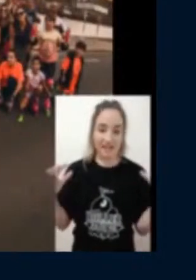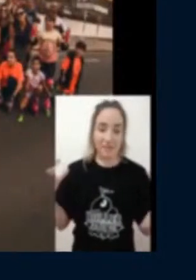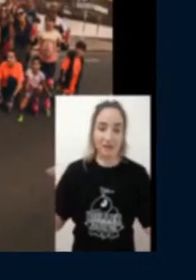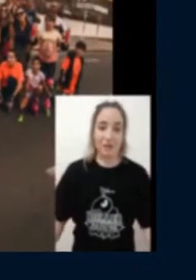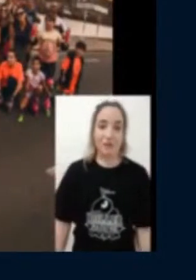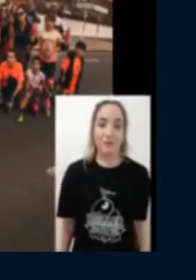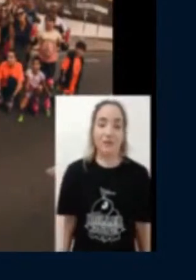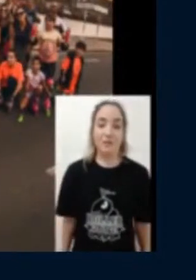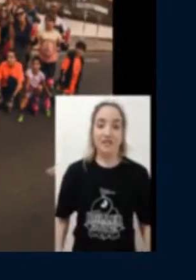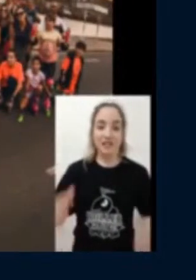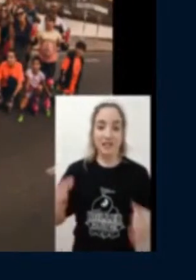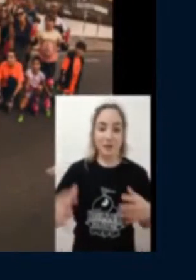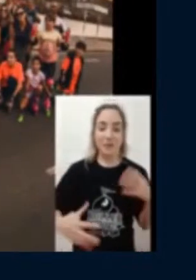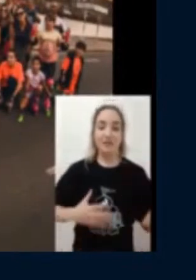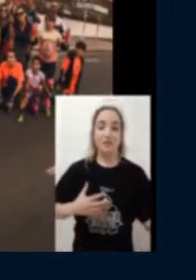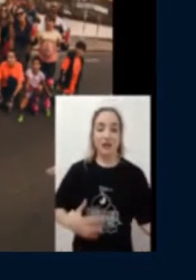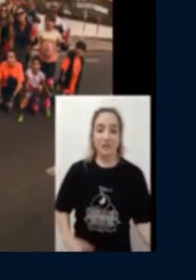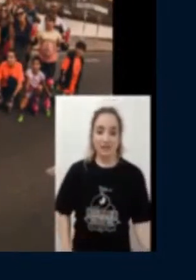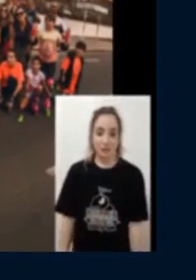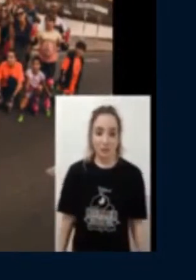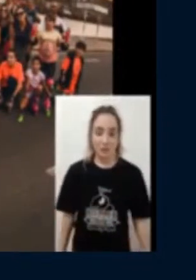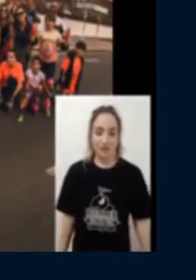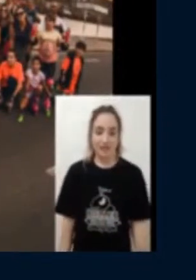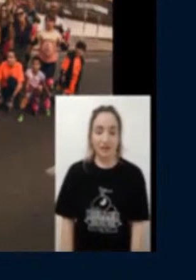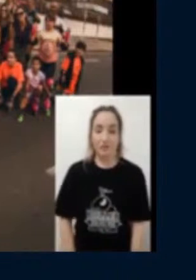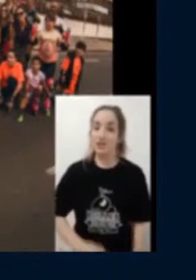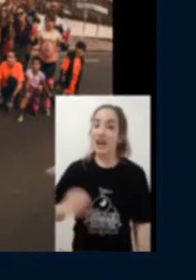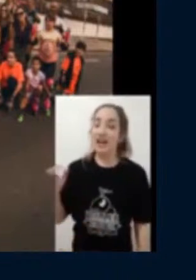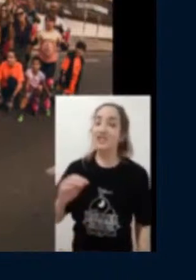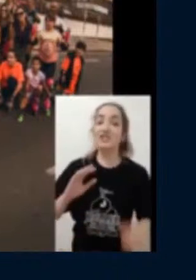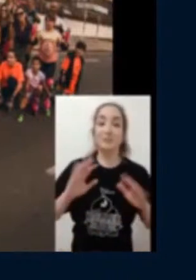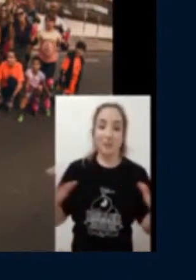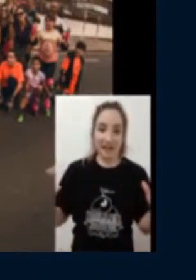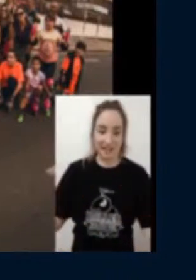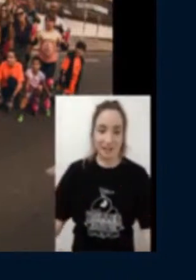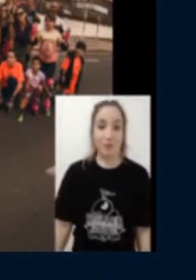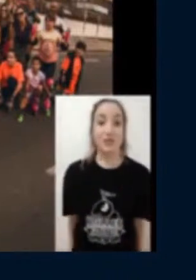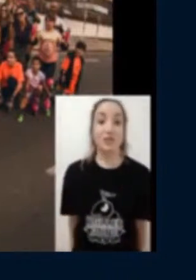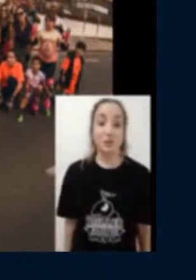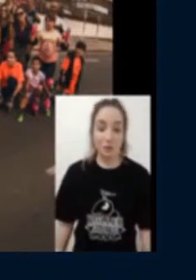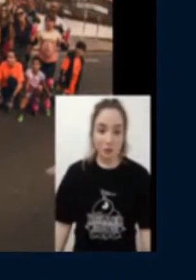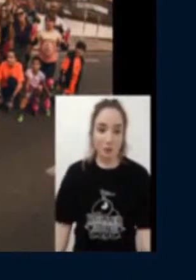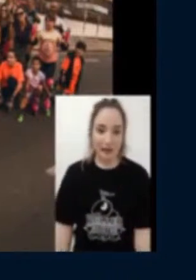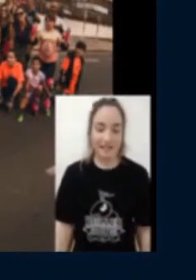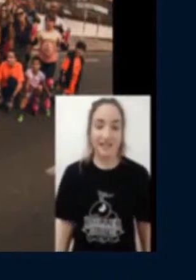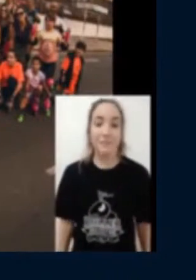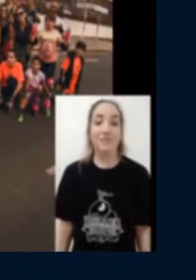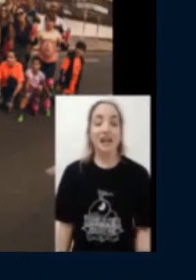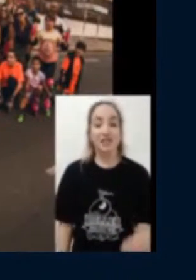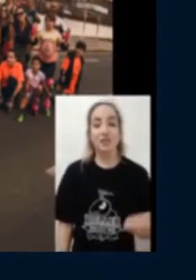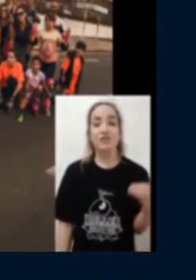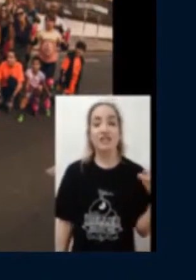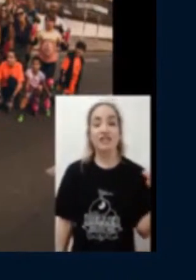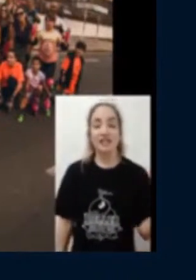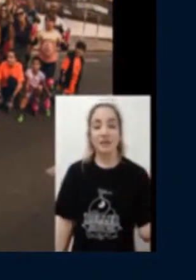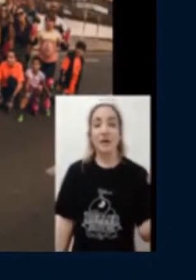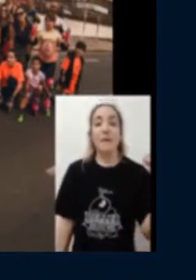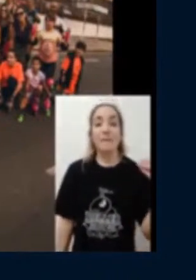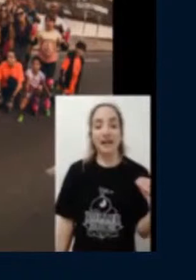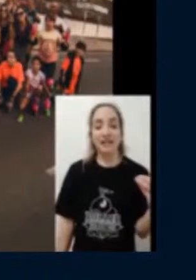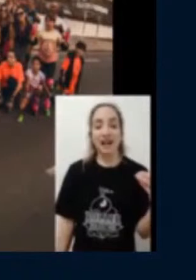para trazer novos membros e também para divulgar mais a sua promoção e a saúde. A gente espera que depois que isso tudo passe, a gente